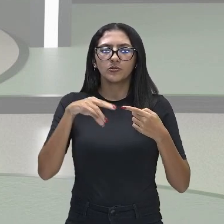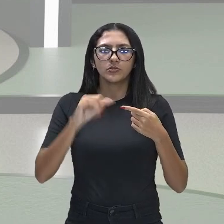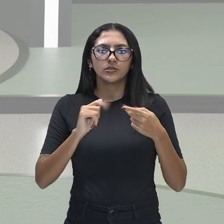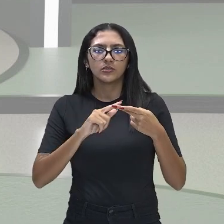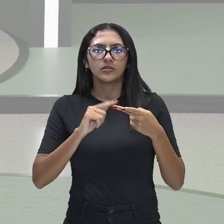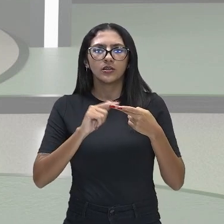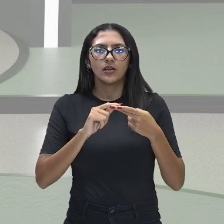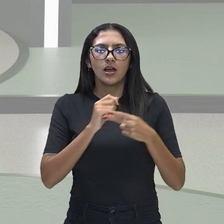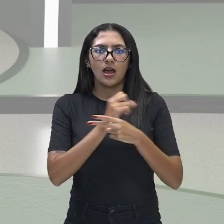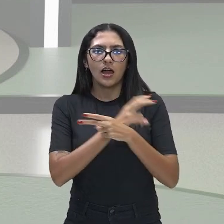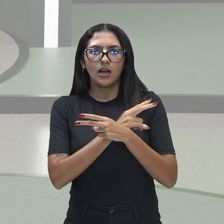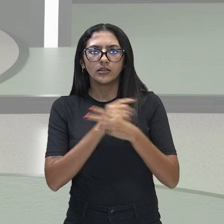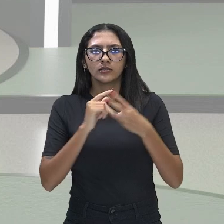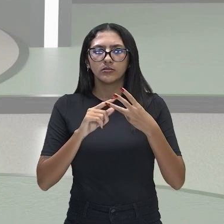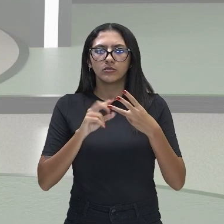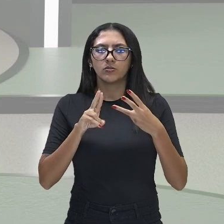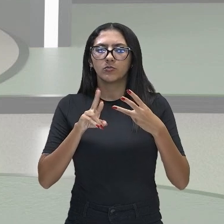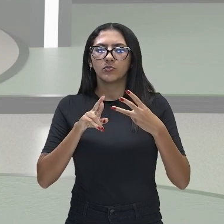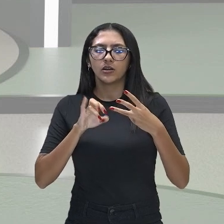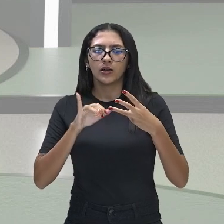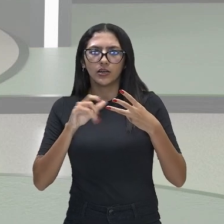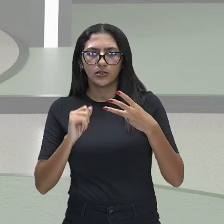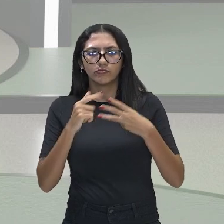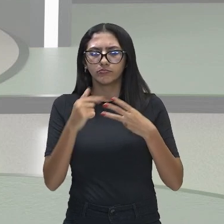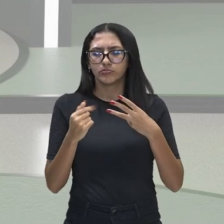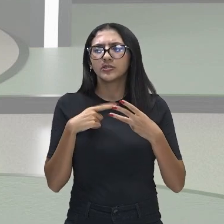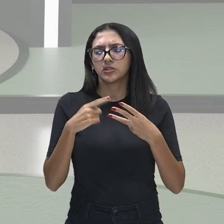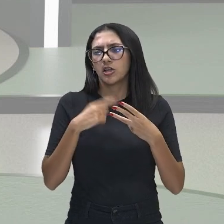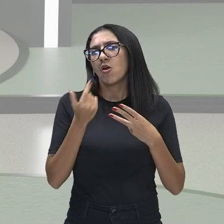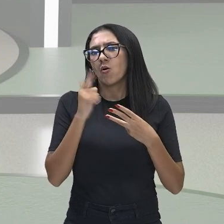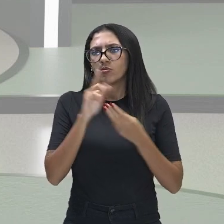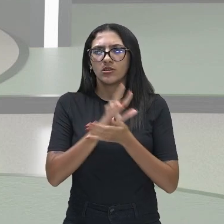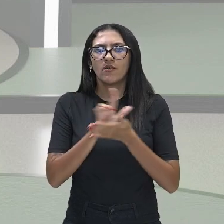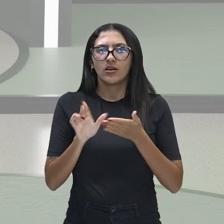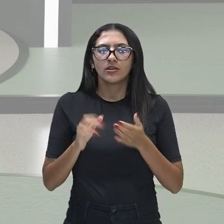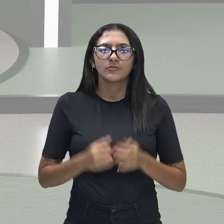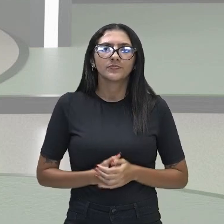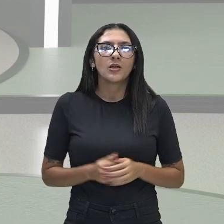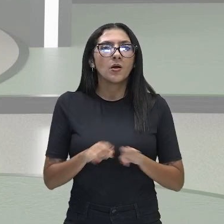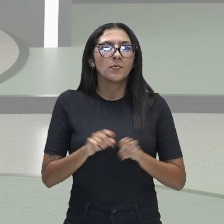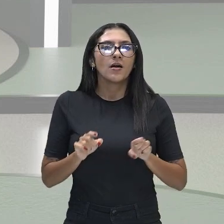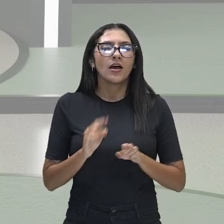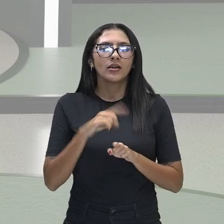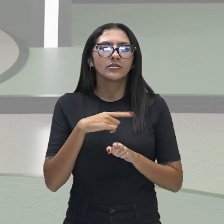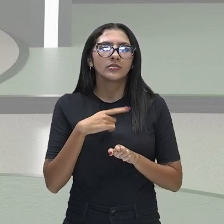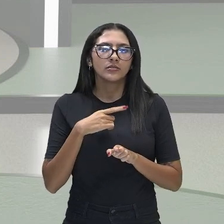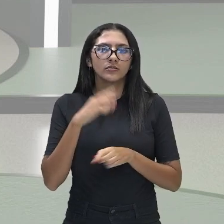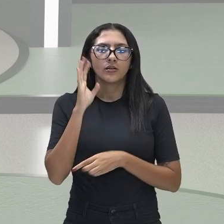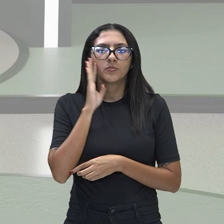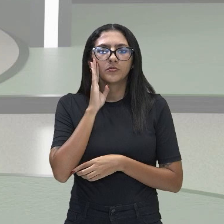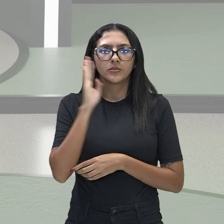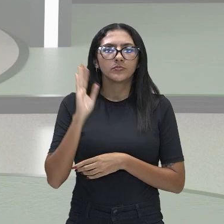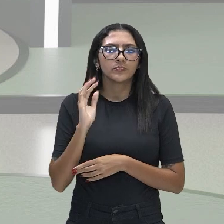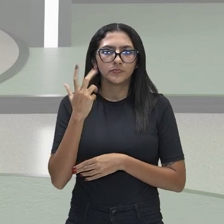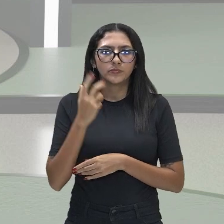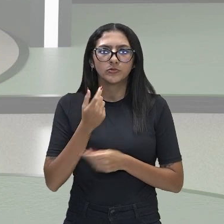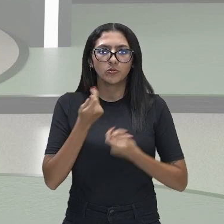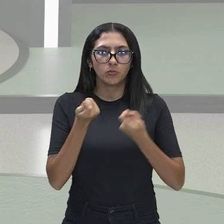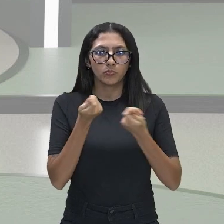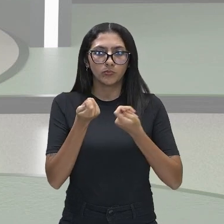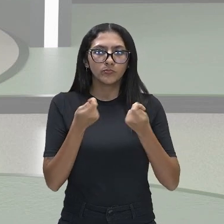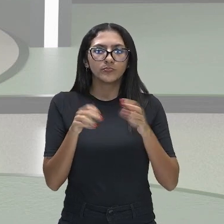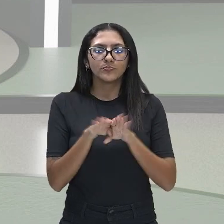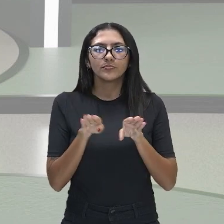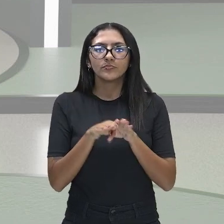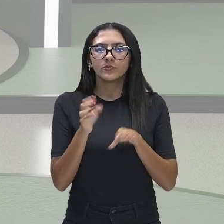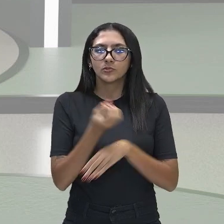úrico e ureia, dentre outras. É o principal responsável pelo controle de